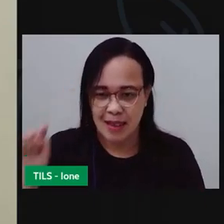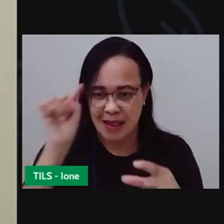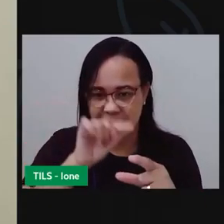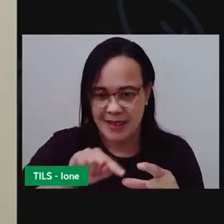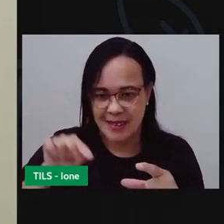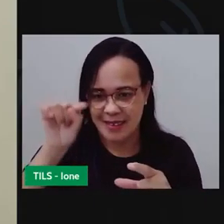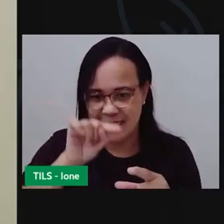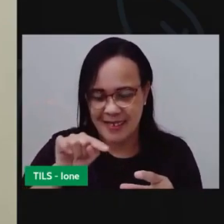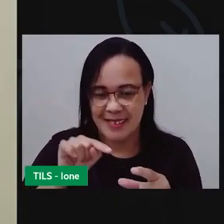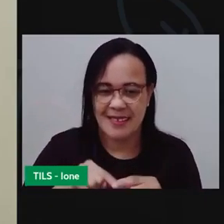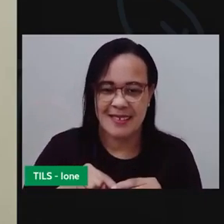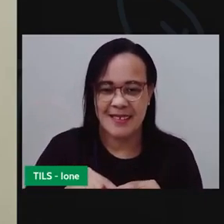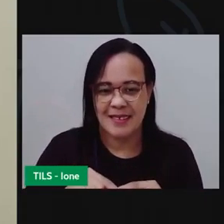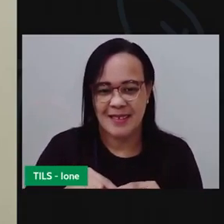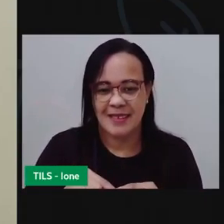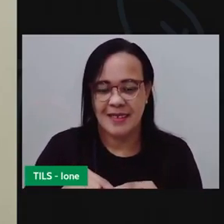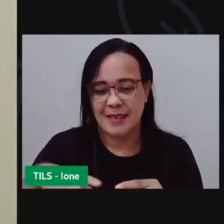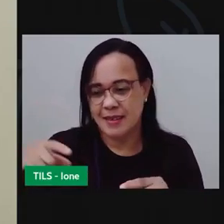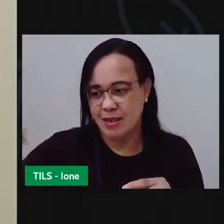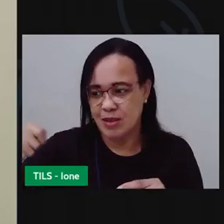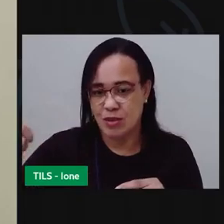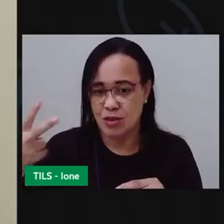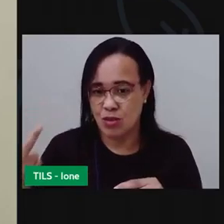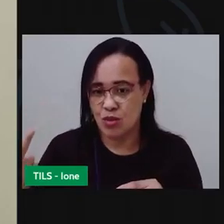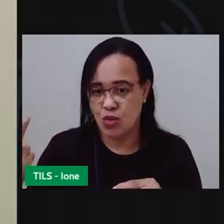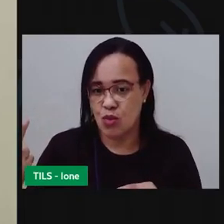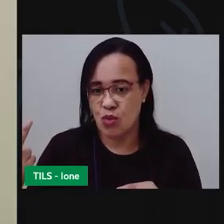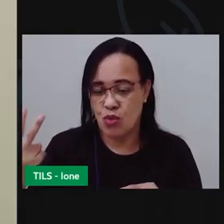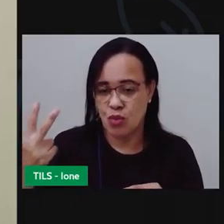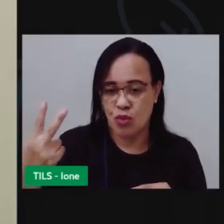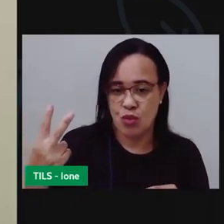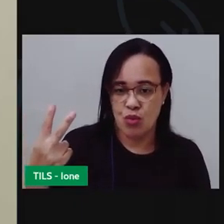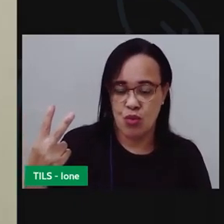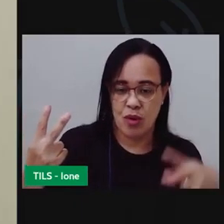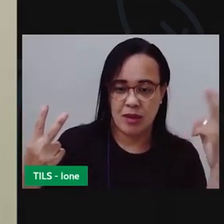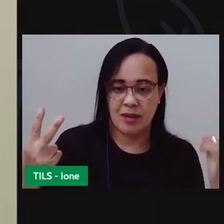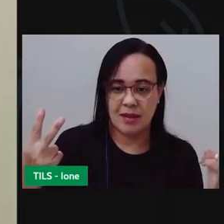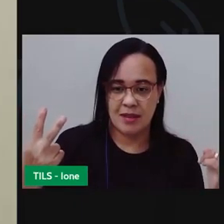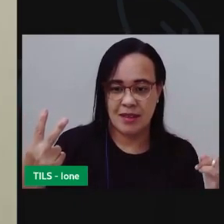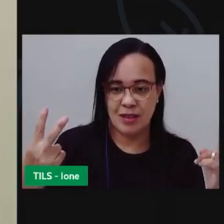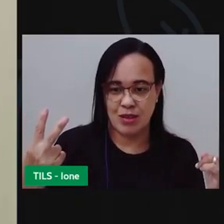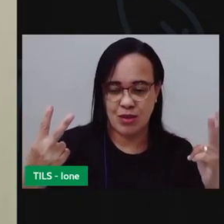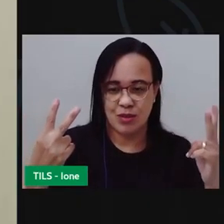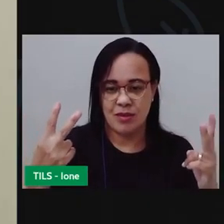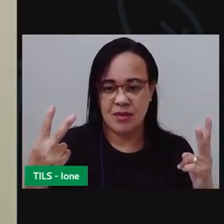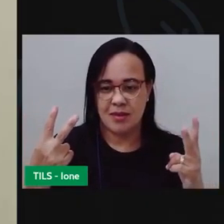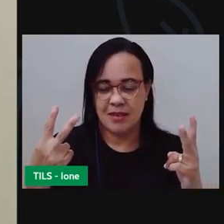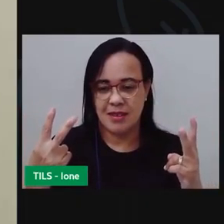lado e duas argolas do outro lado.